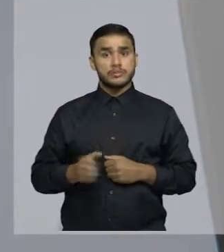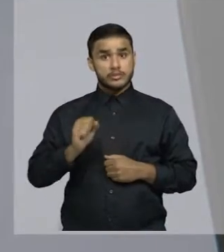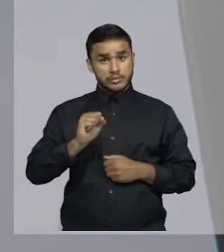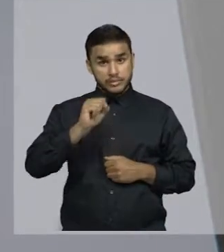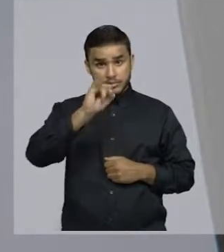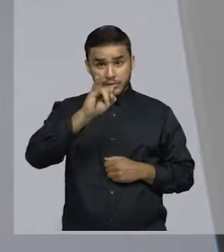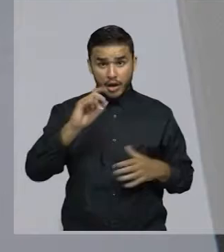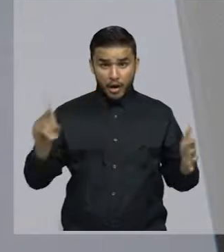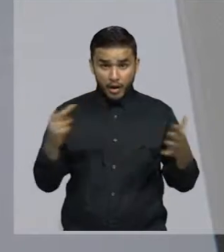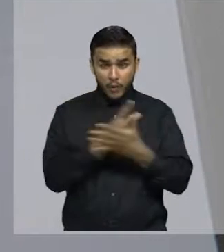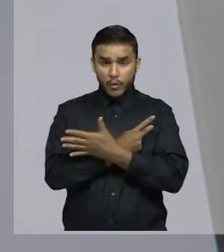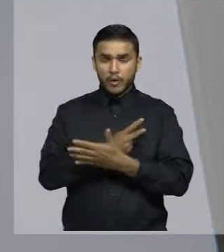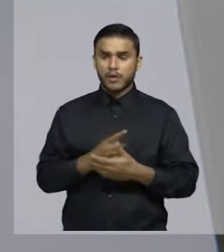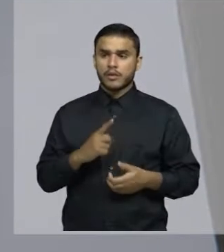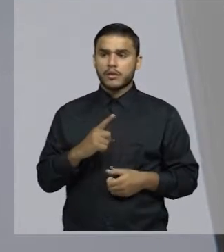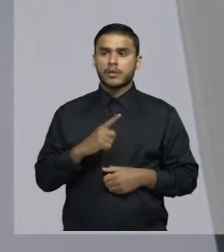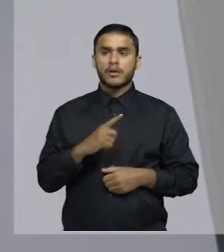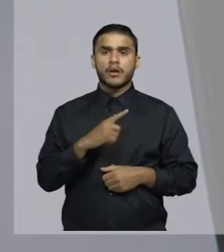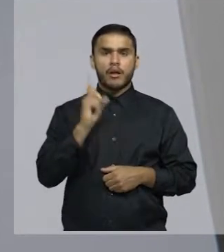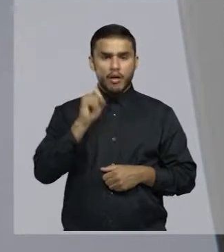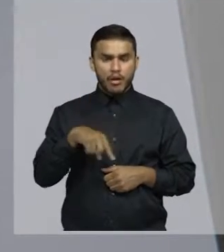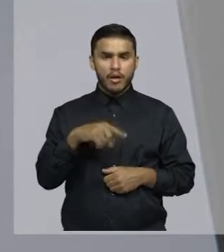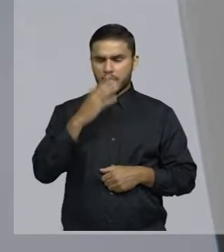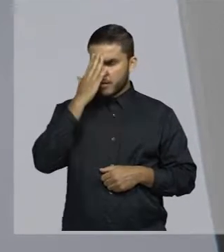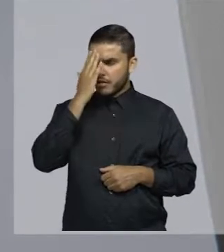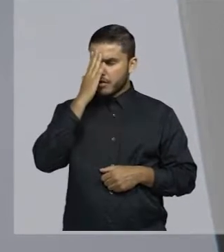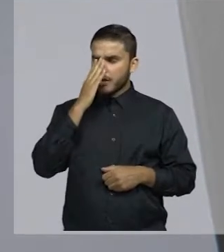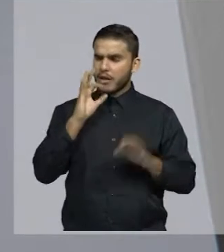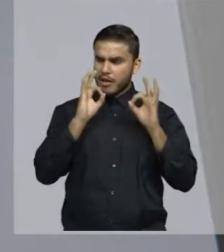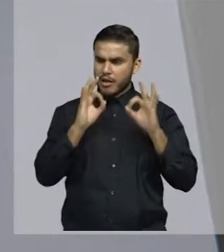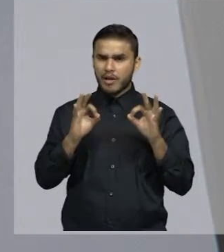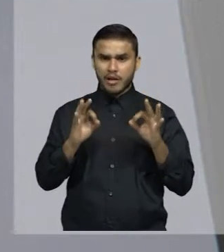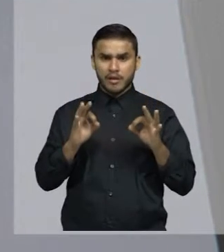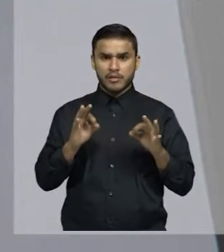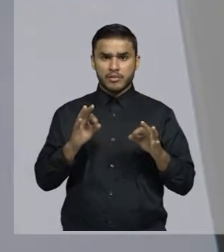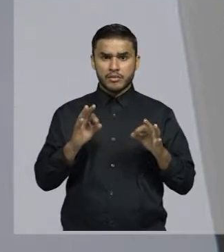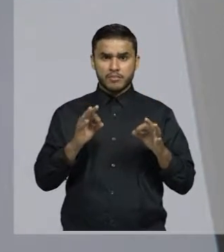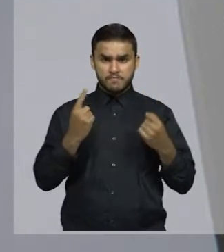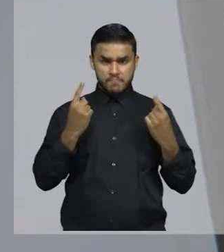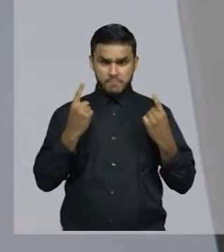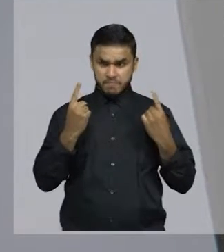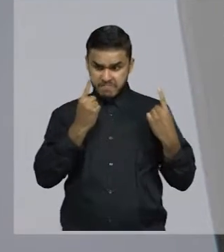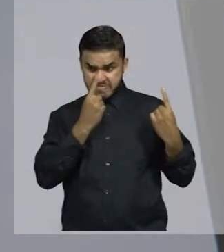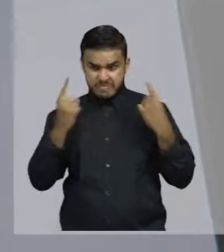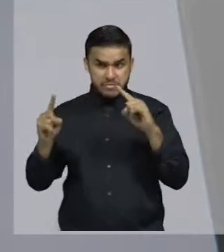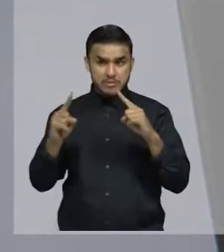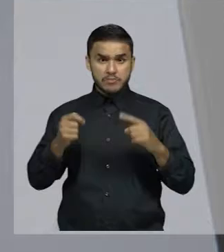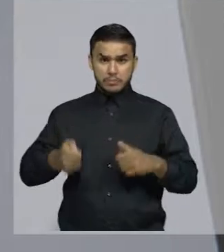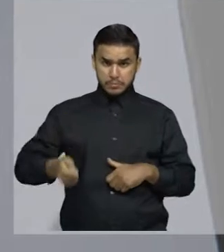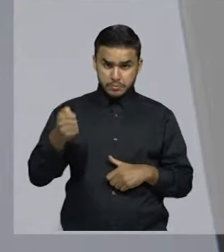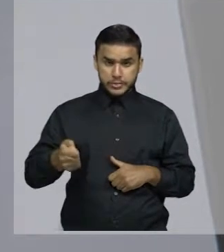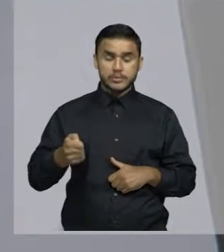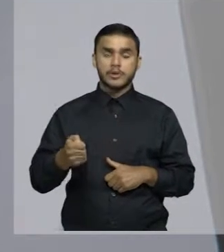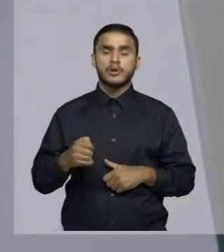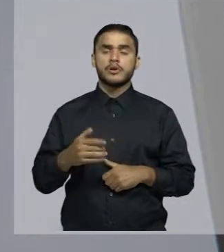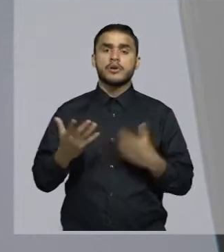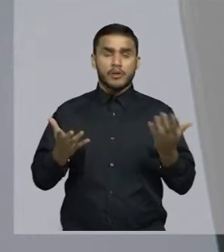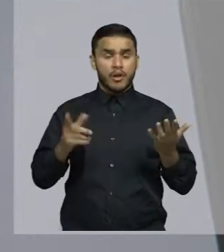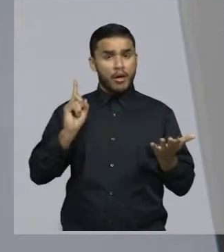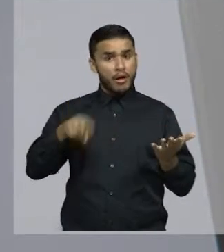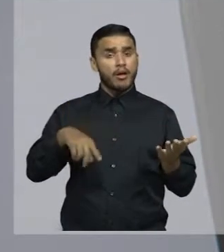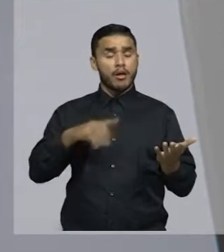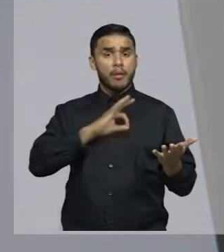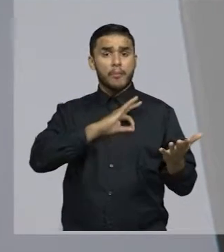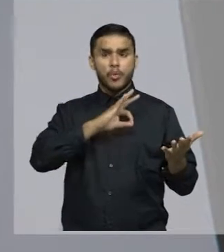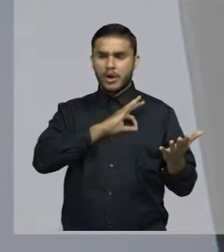dizer, se esse Estado ele não enfrenta isso de forma forte, né? E aí, quando eu digo de forma